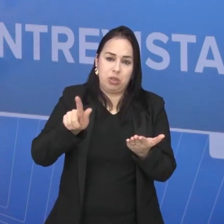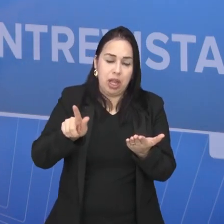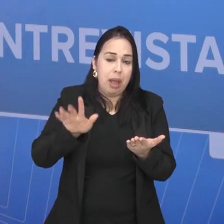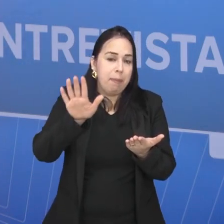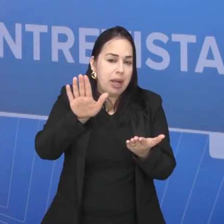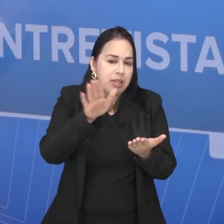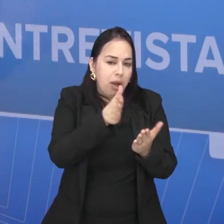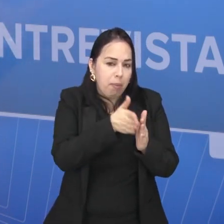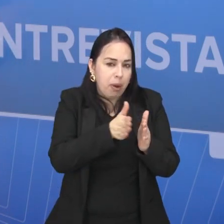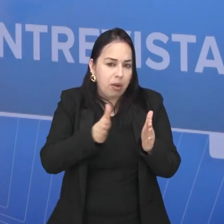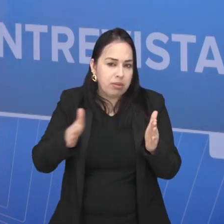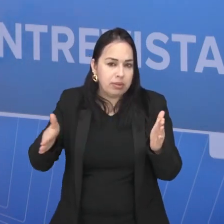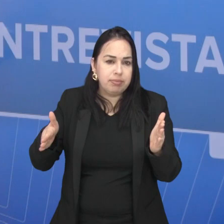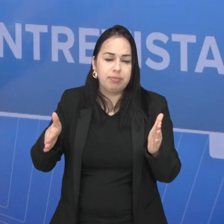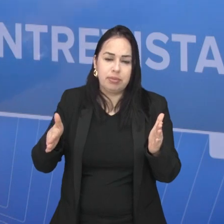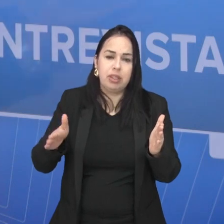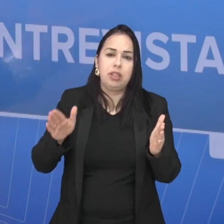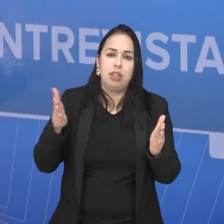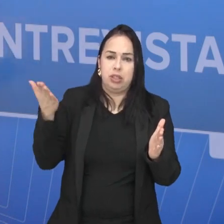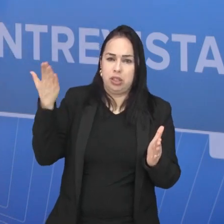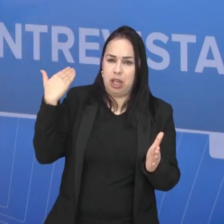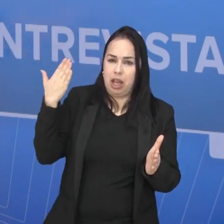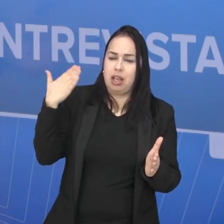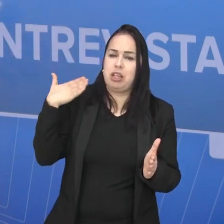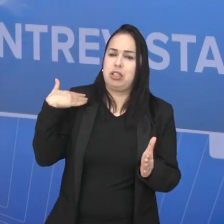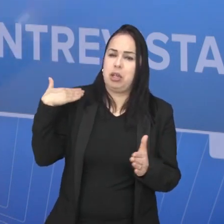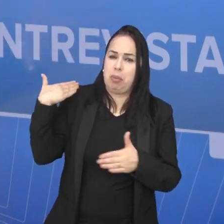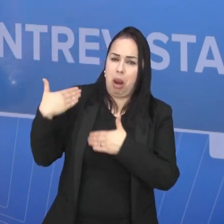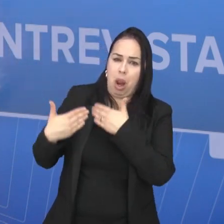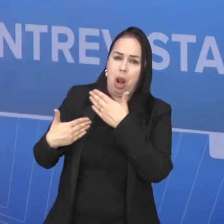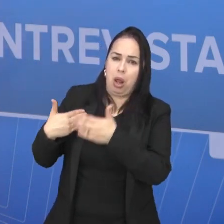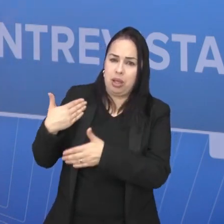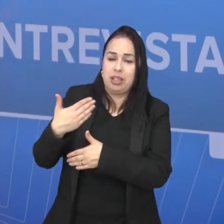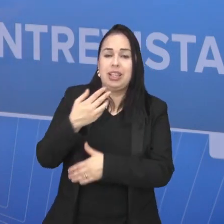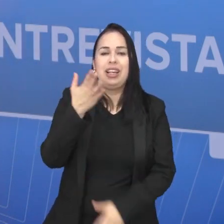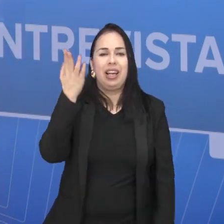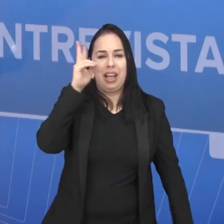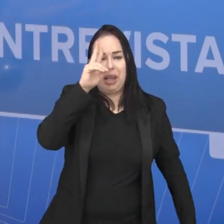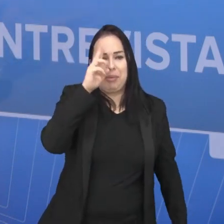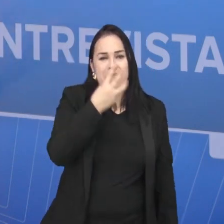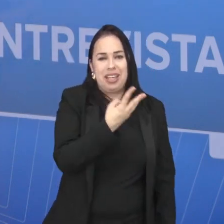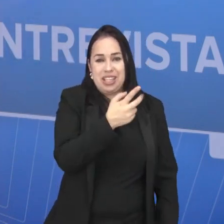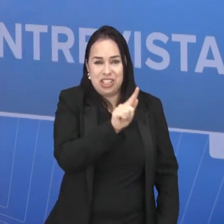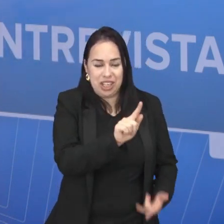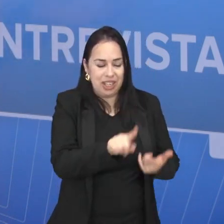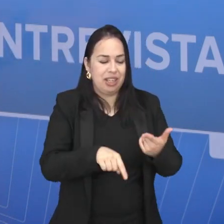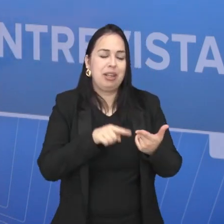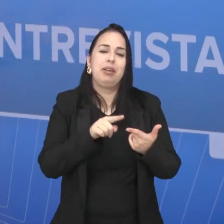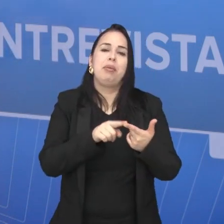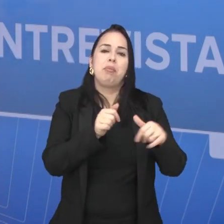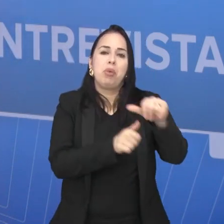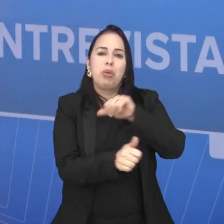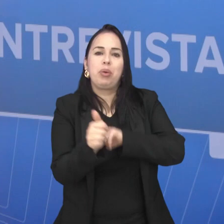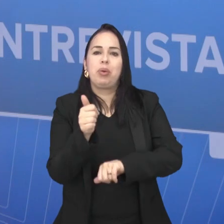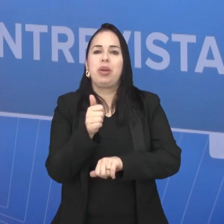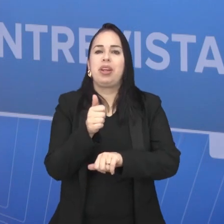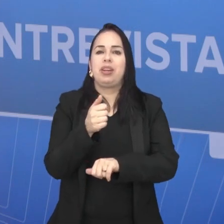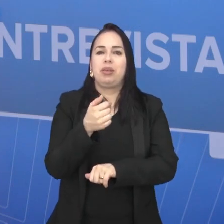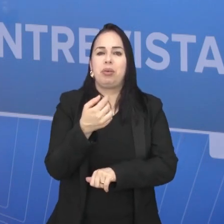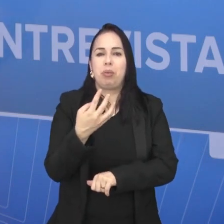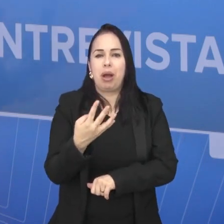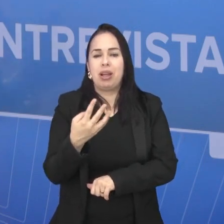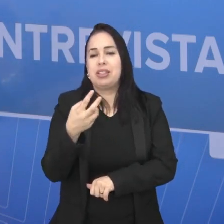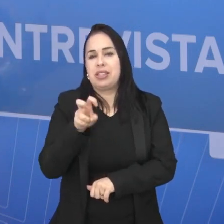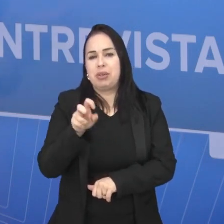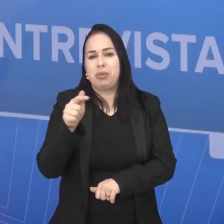né? Então, é aquele processo. Que a gente já passou muito por isso. Já saímos do 3G, quem tinha celular 3G, depois teve que